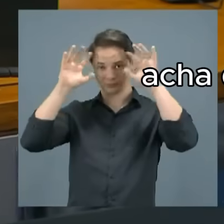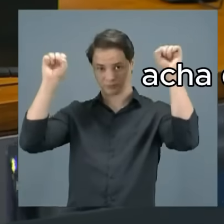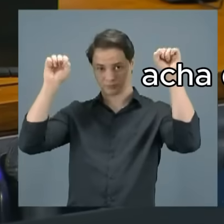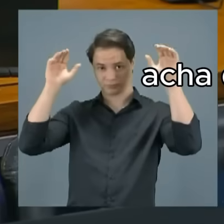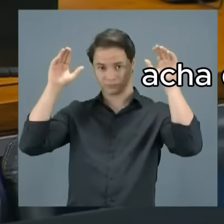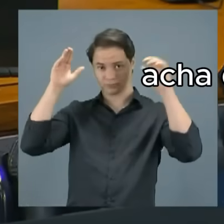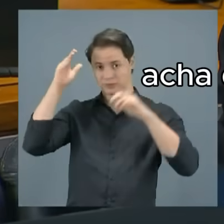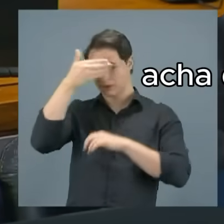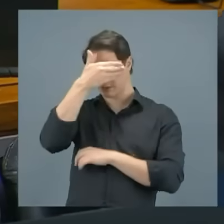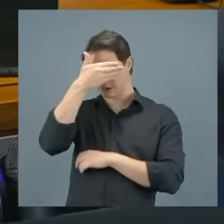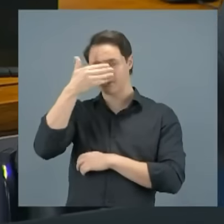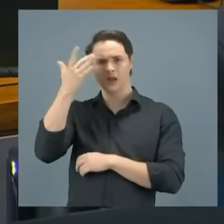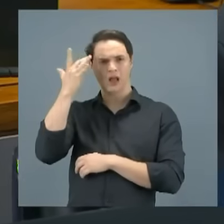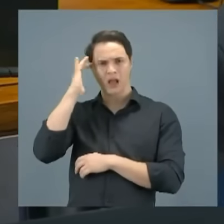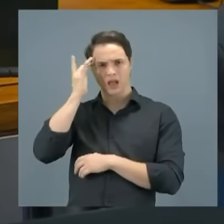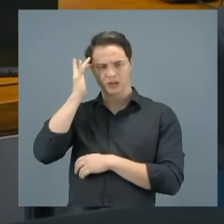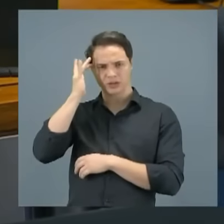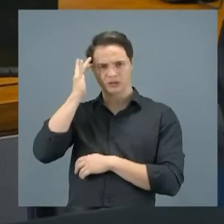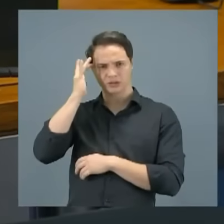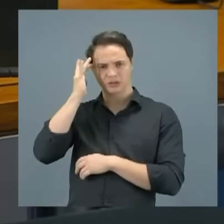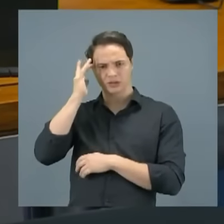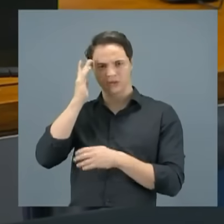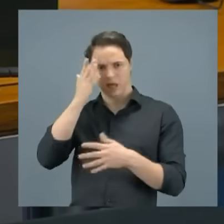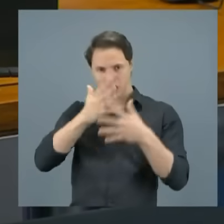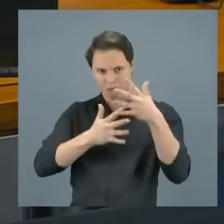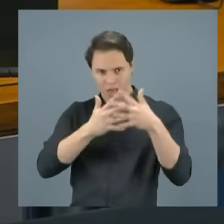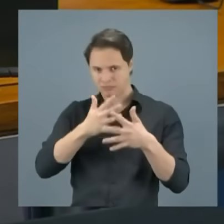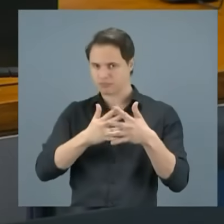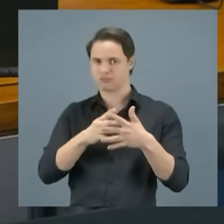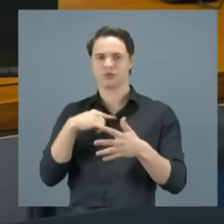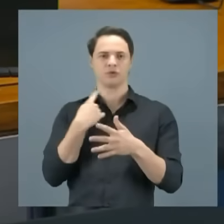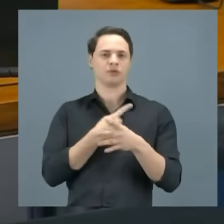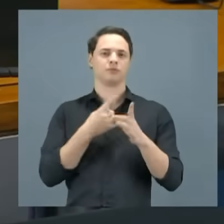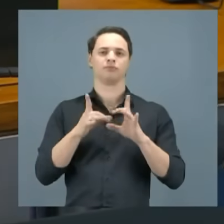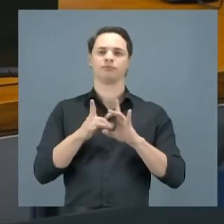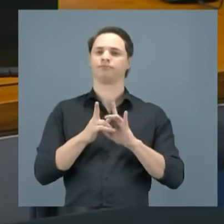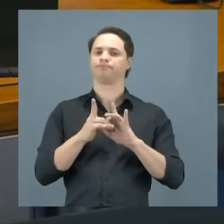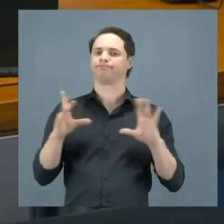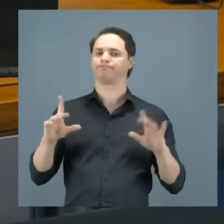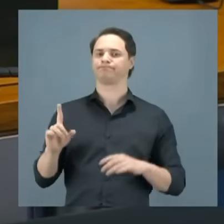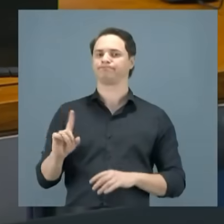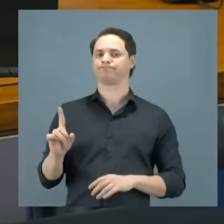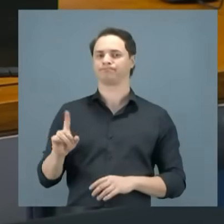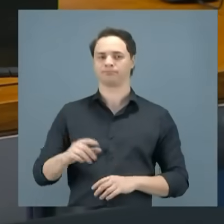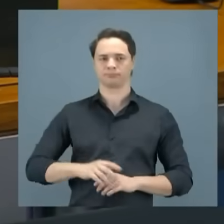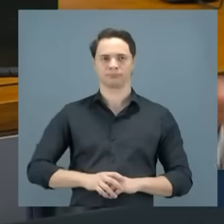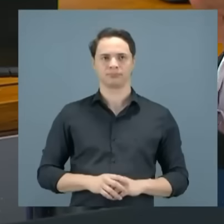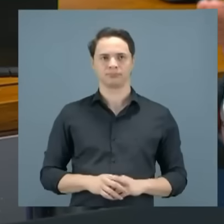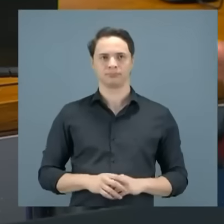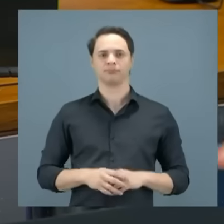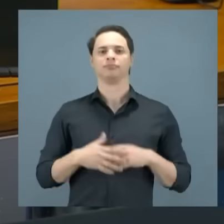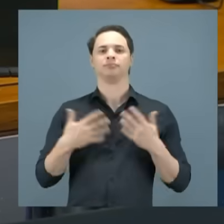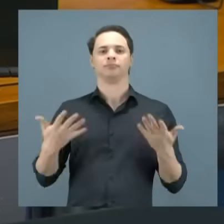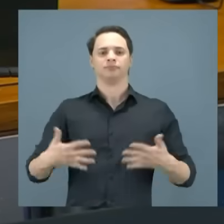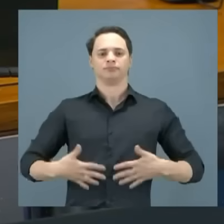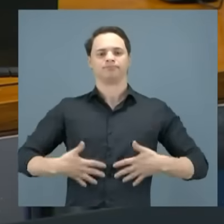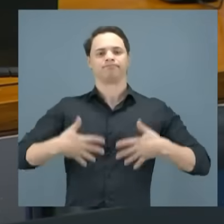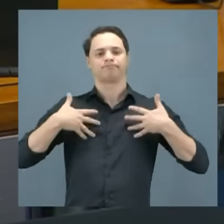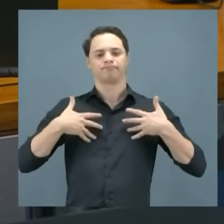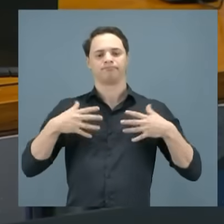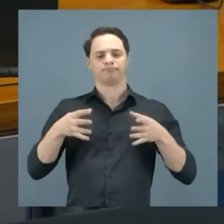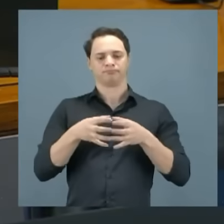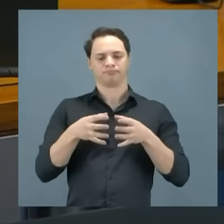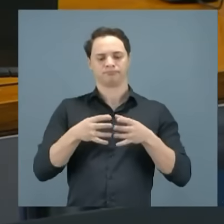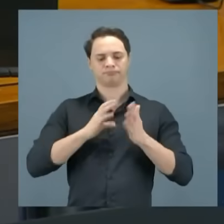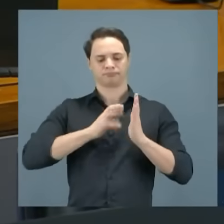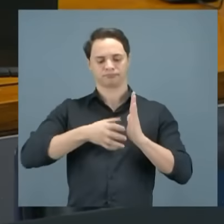o rumo da impunidade no país, nós não deixaremos. Por isso, Estou orgulhoso, senador Girão, da nossa bancada do